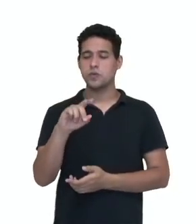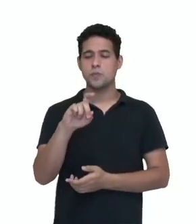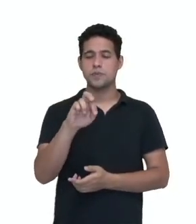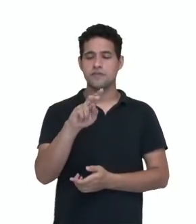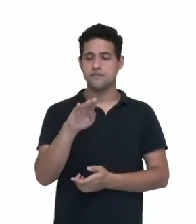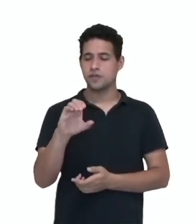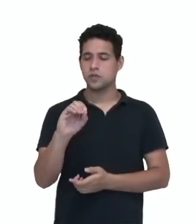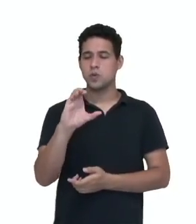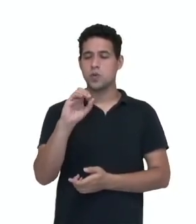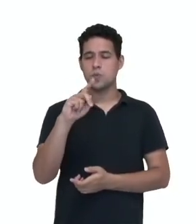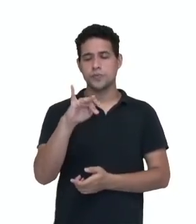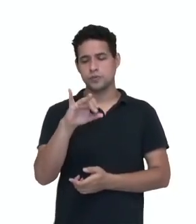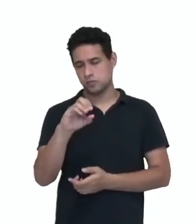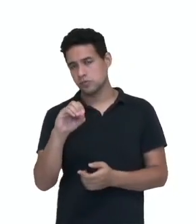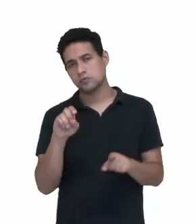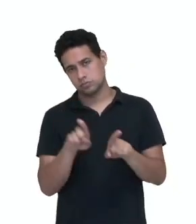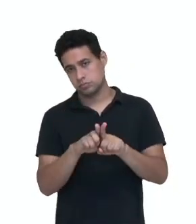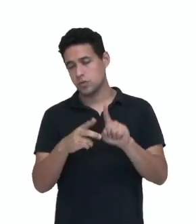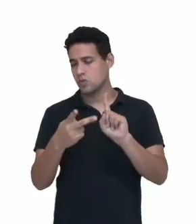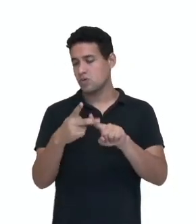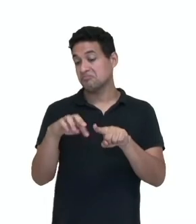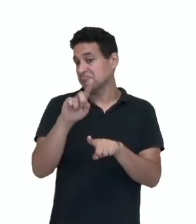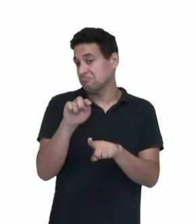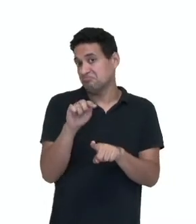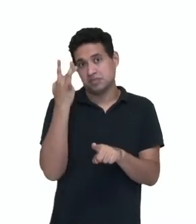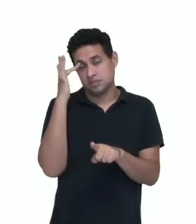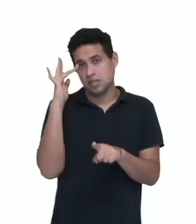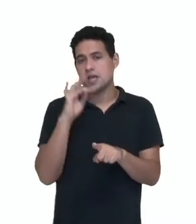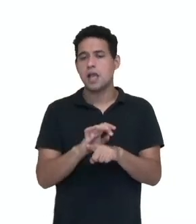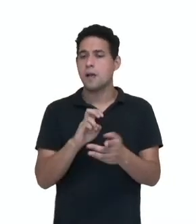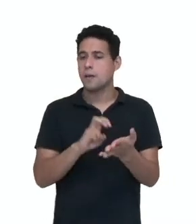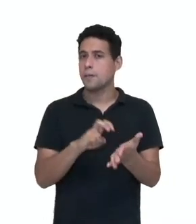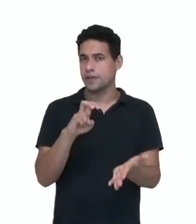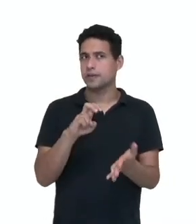ha amanecido, pretérito indefinido, amaneció.